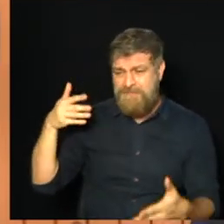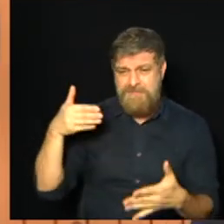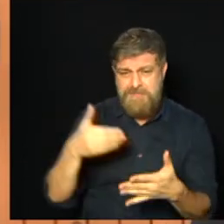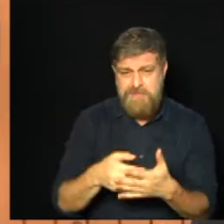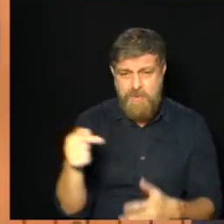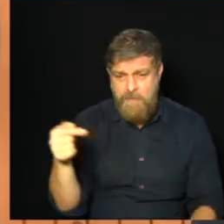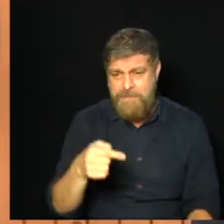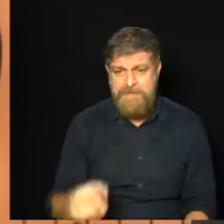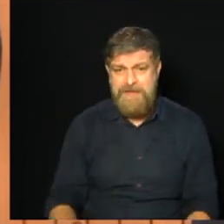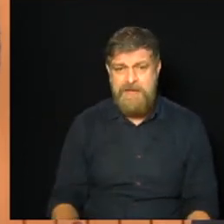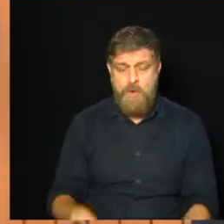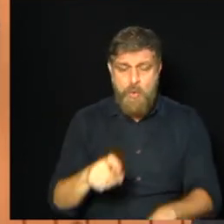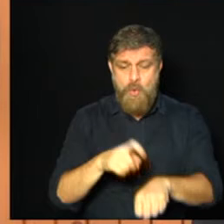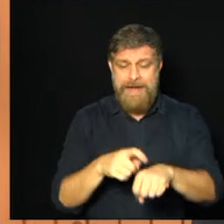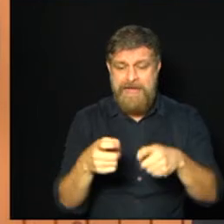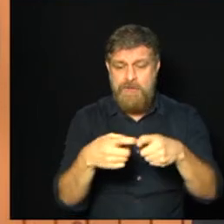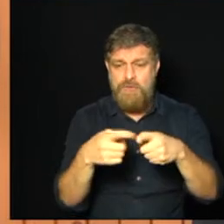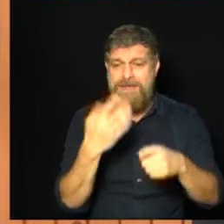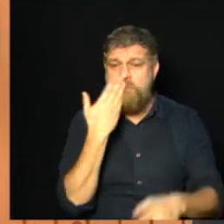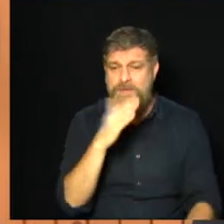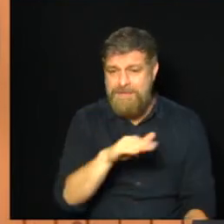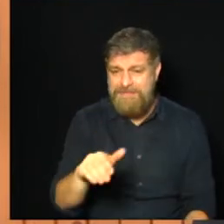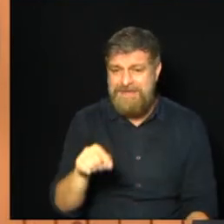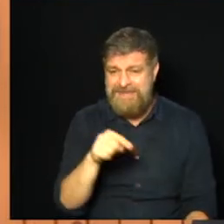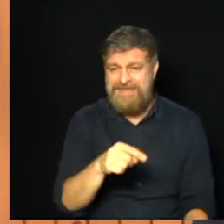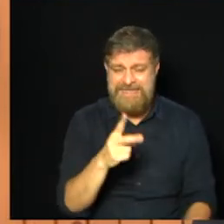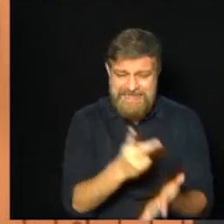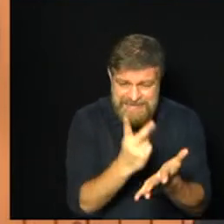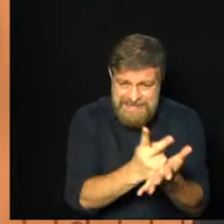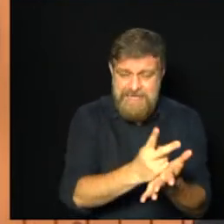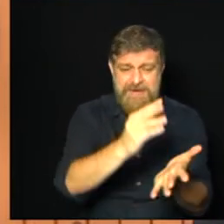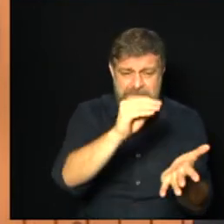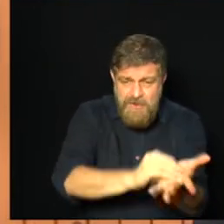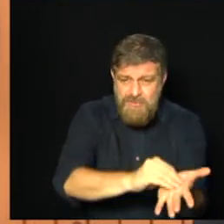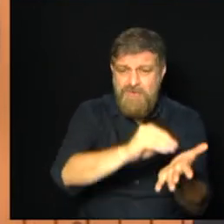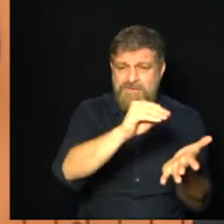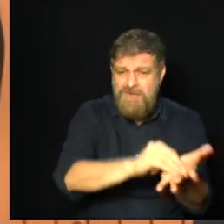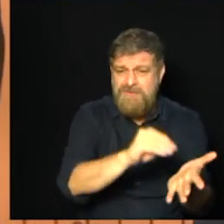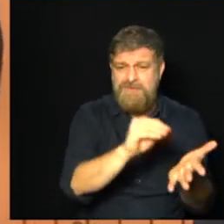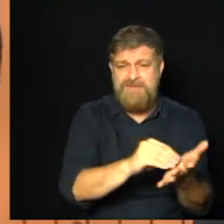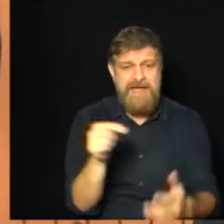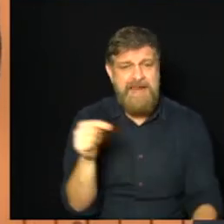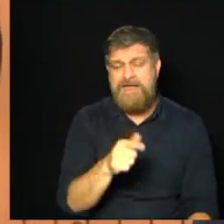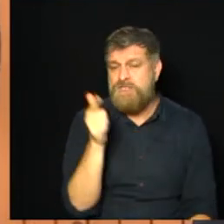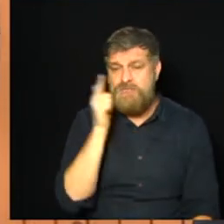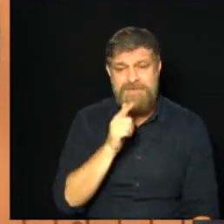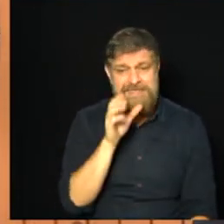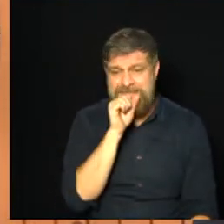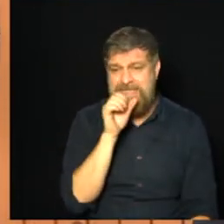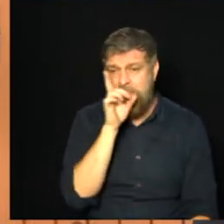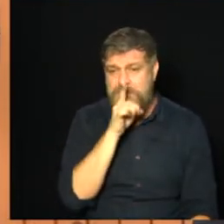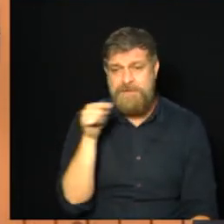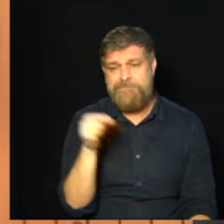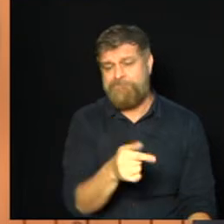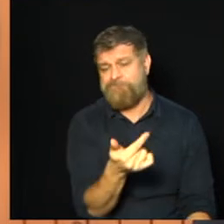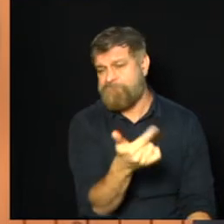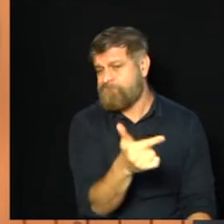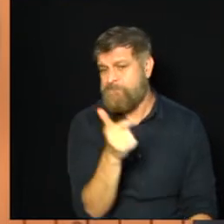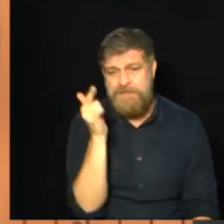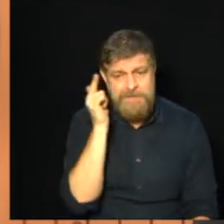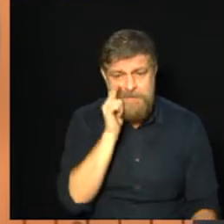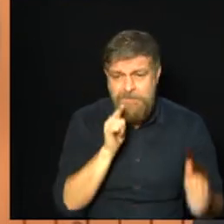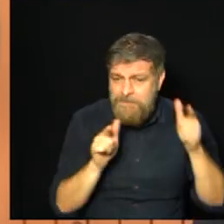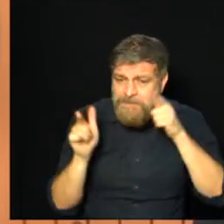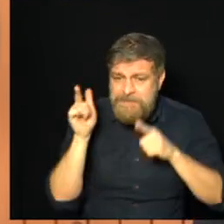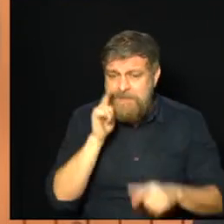da pediatria ela sempre teve déficits e a gente não consegue nem compor escala aos fins de semana, né?